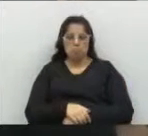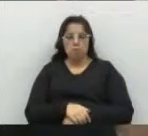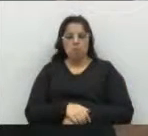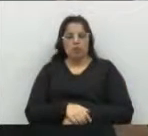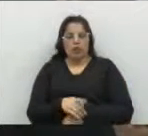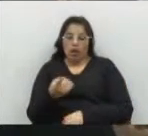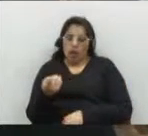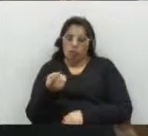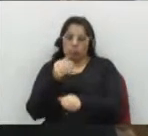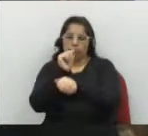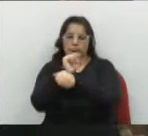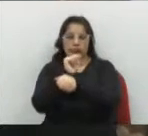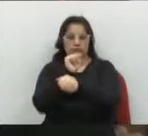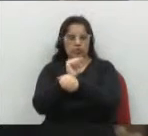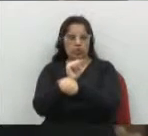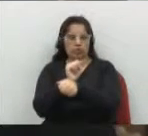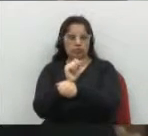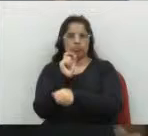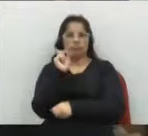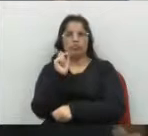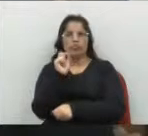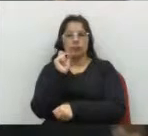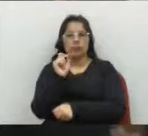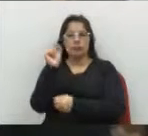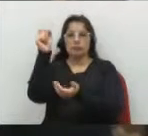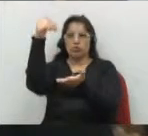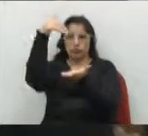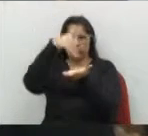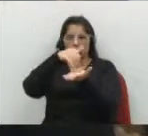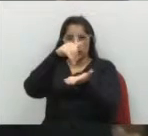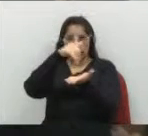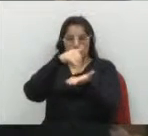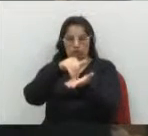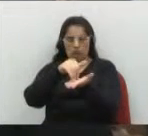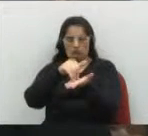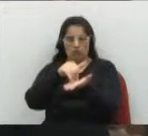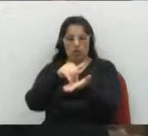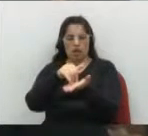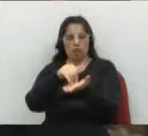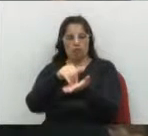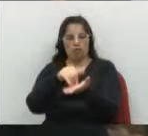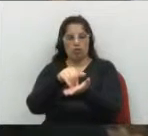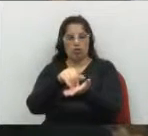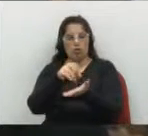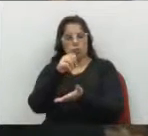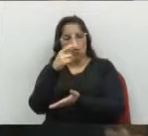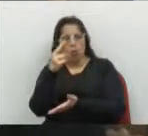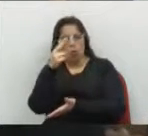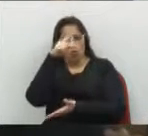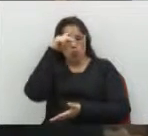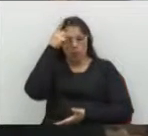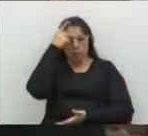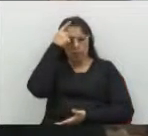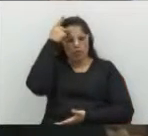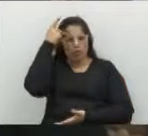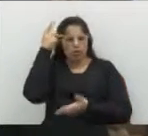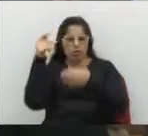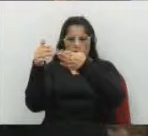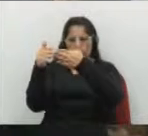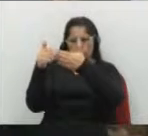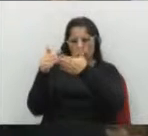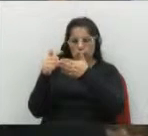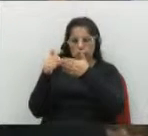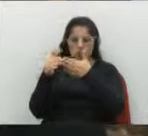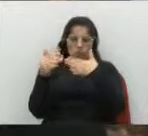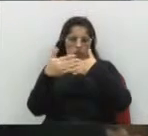Então, espero que o secretário, que seja o prefeito, o executivo, olhe com mais carinho, porque tem